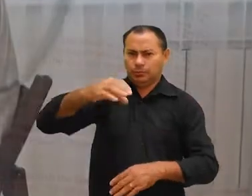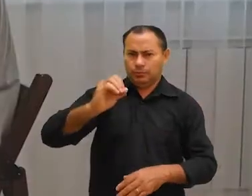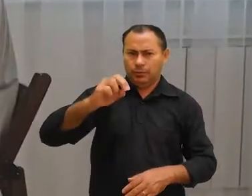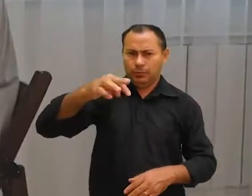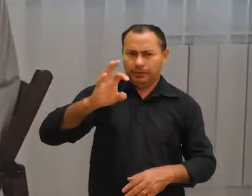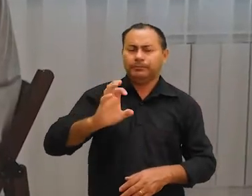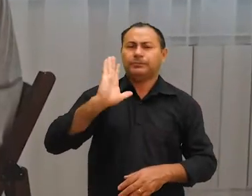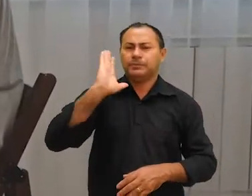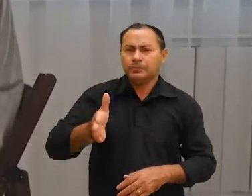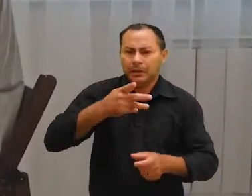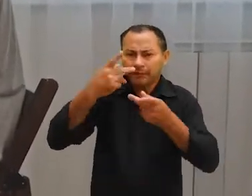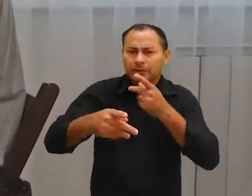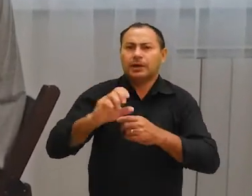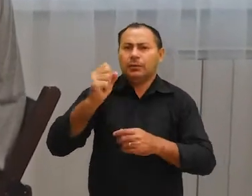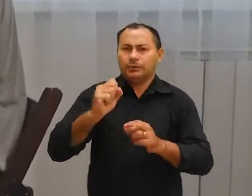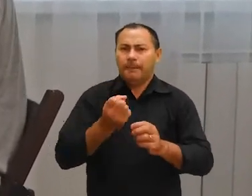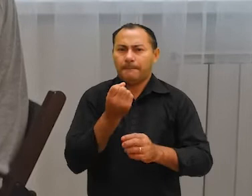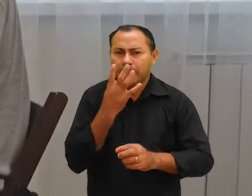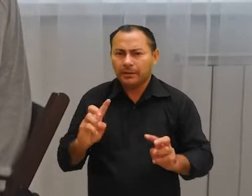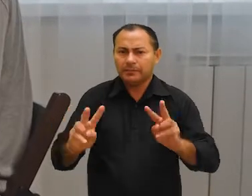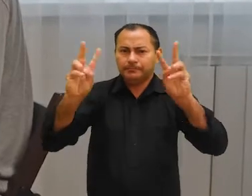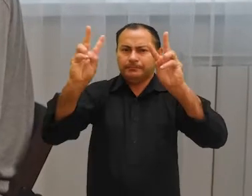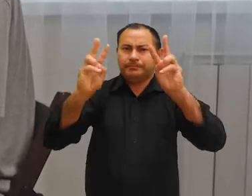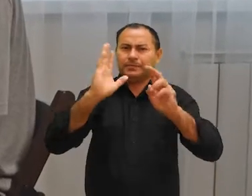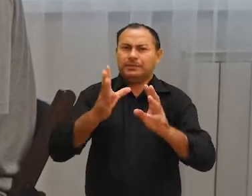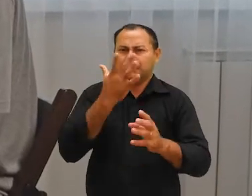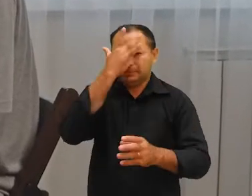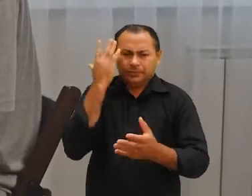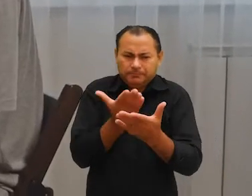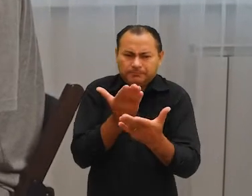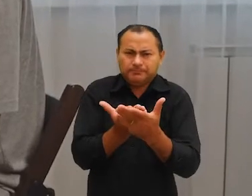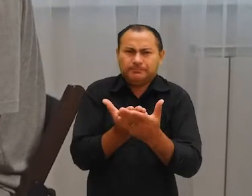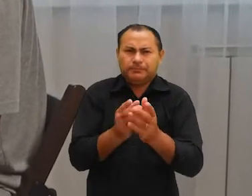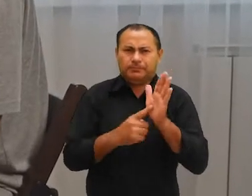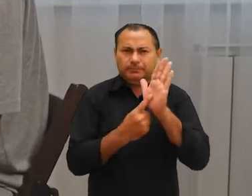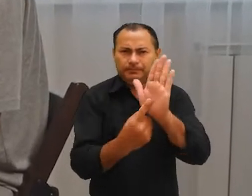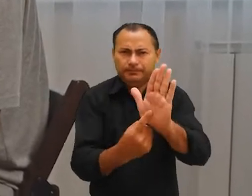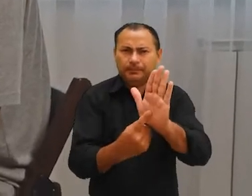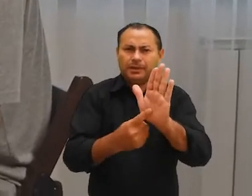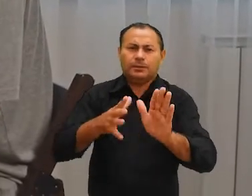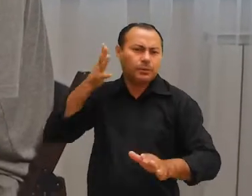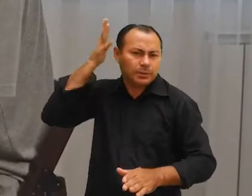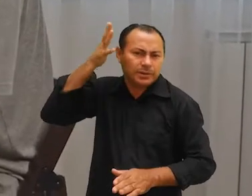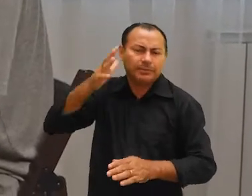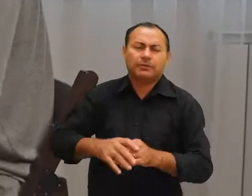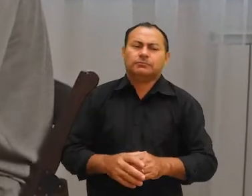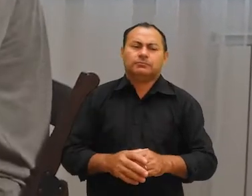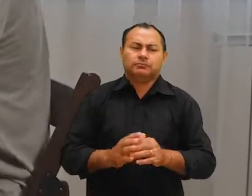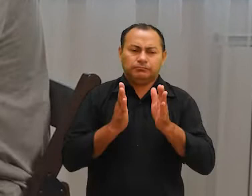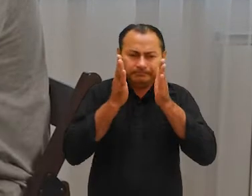já falamos sobre as oito bem-aventuranças que na opinião de muitos estudiosos a representam Os